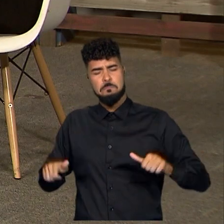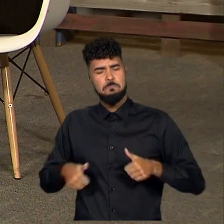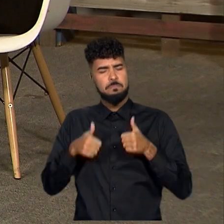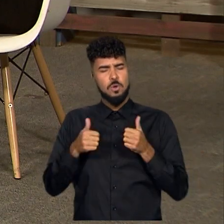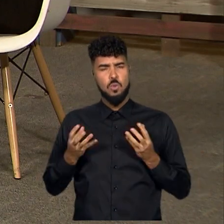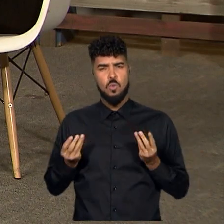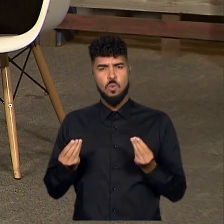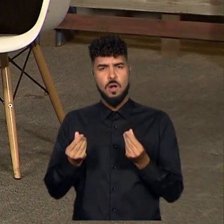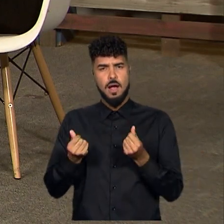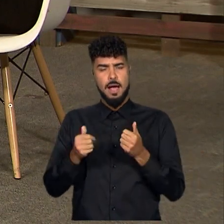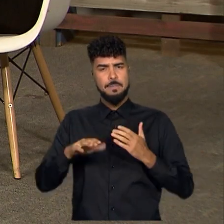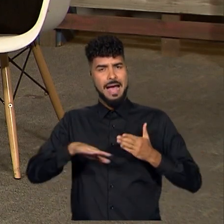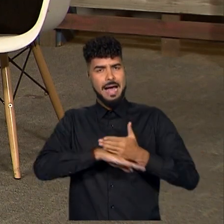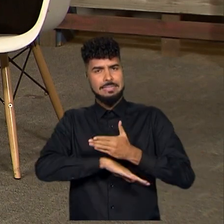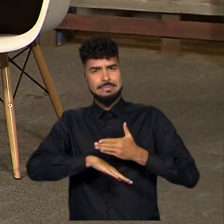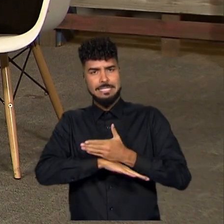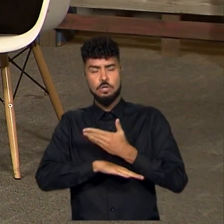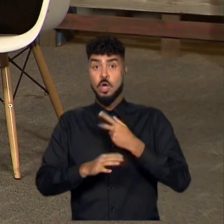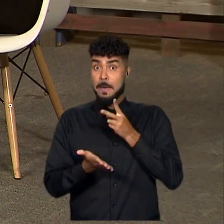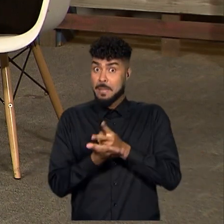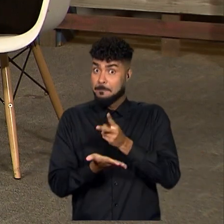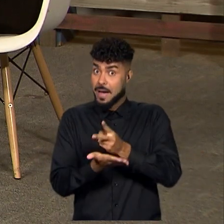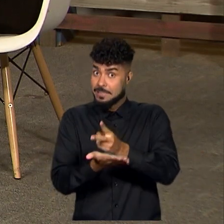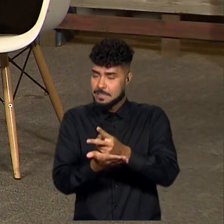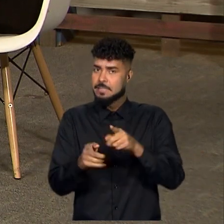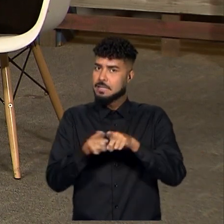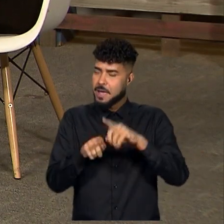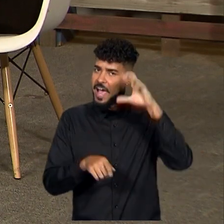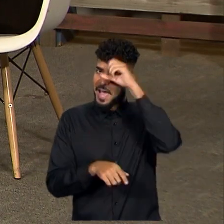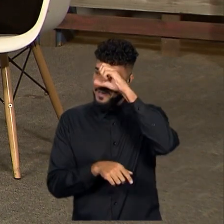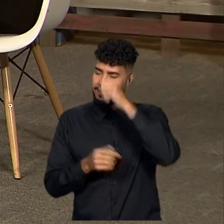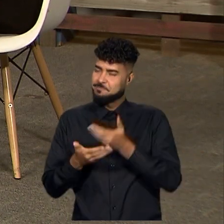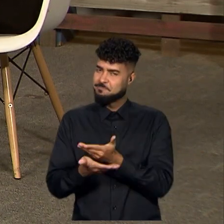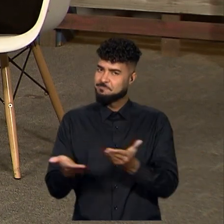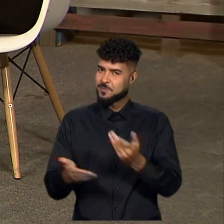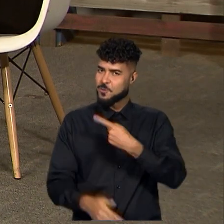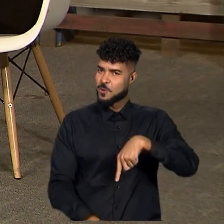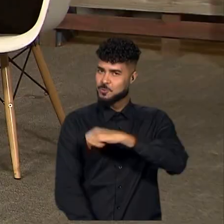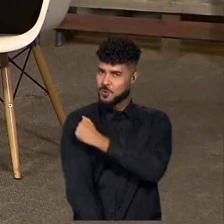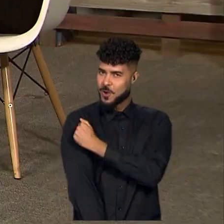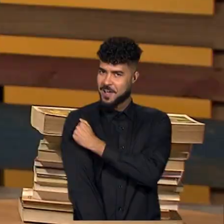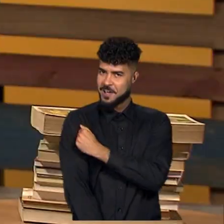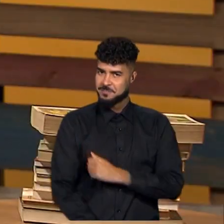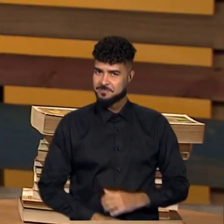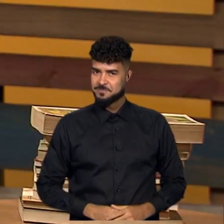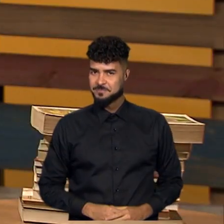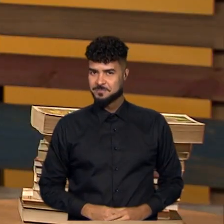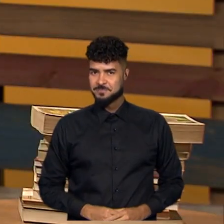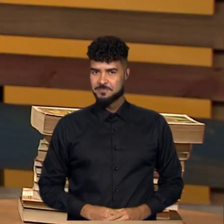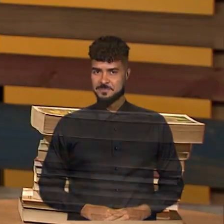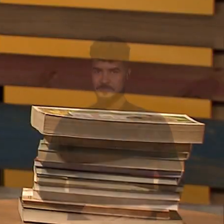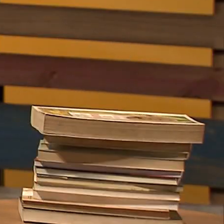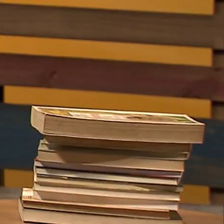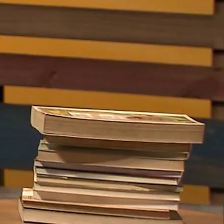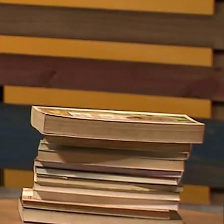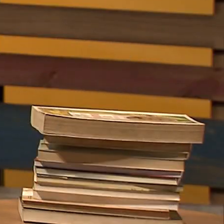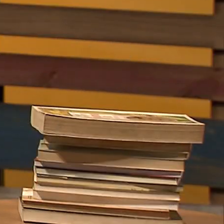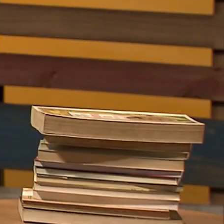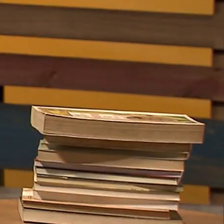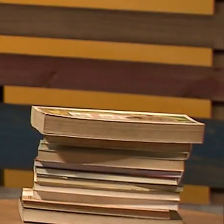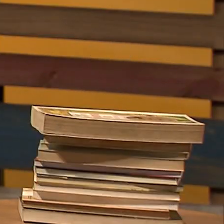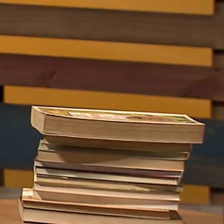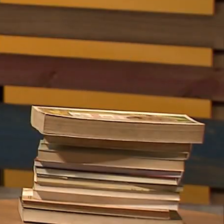de acesso, de permanência e de aprendizagem para os nossos estudantes. Quais órgãos